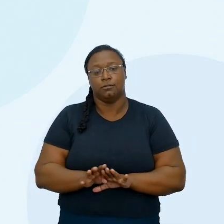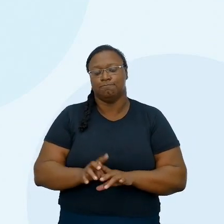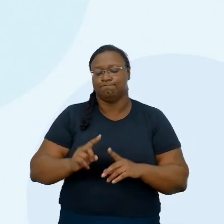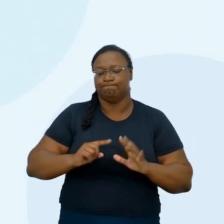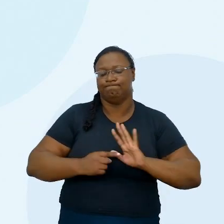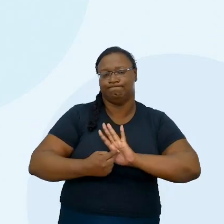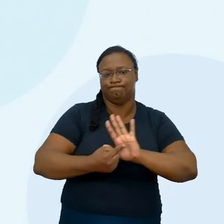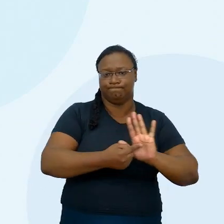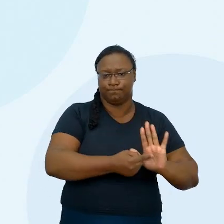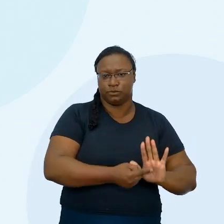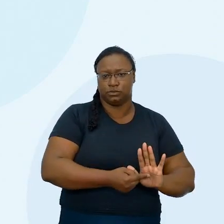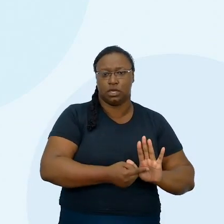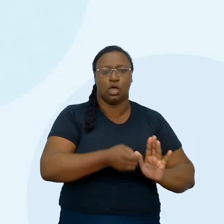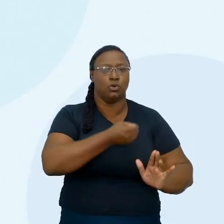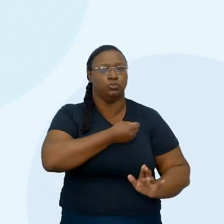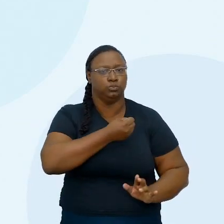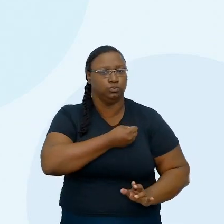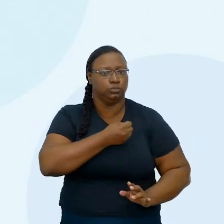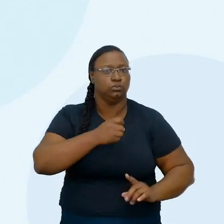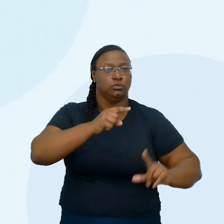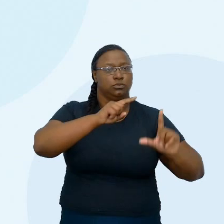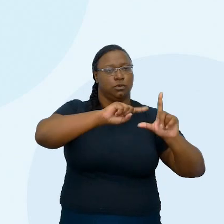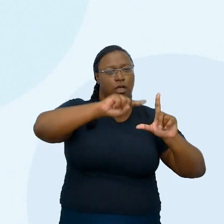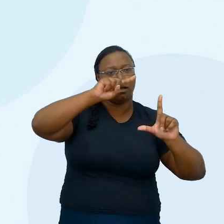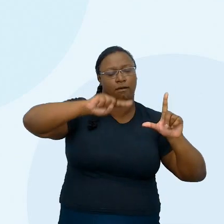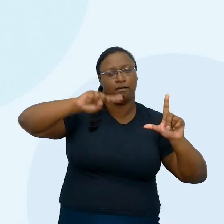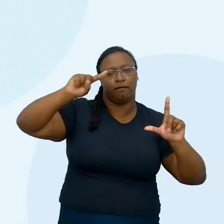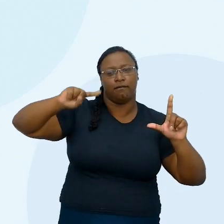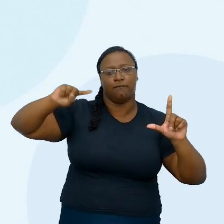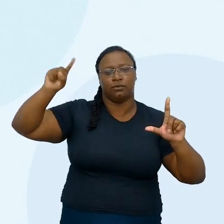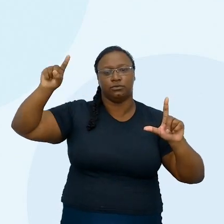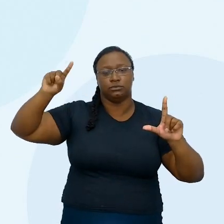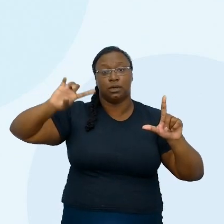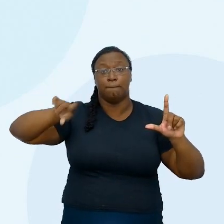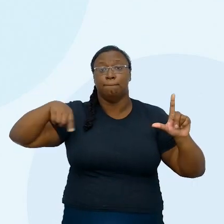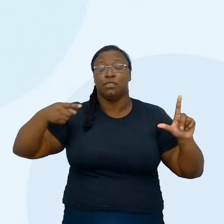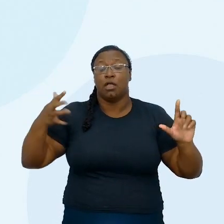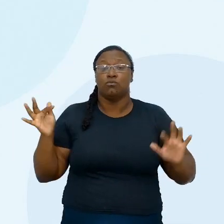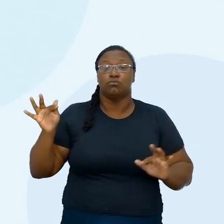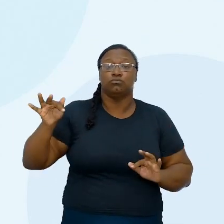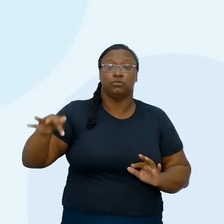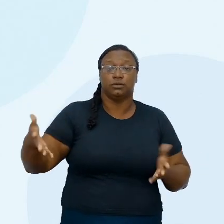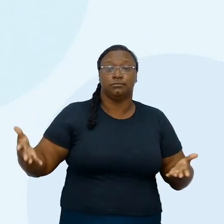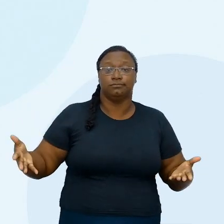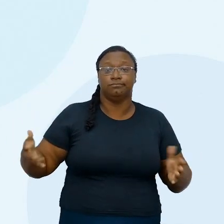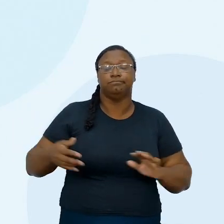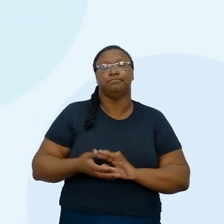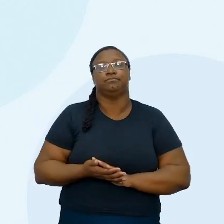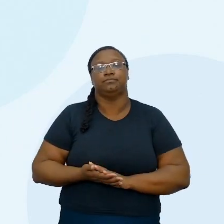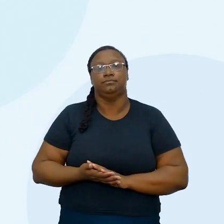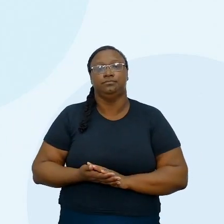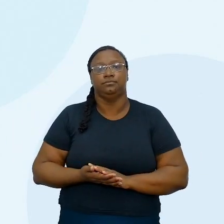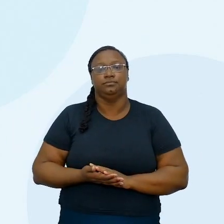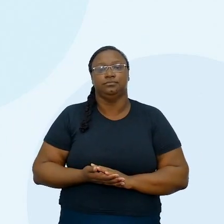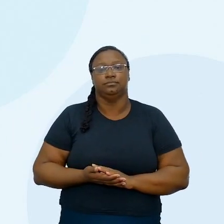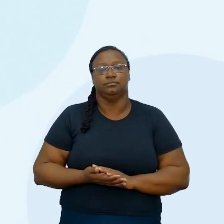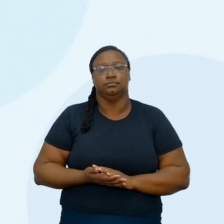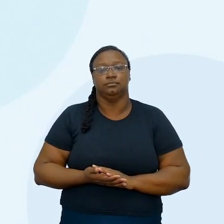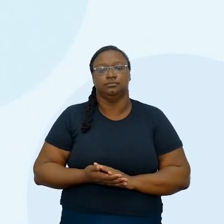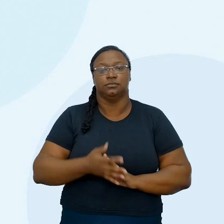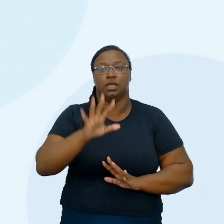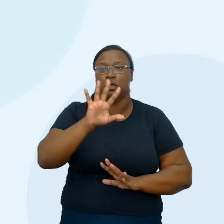apontamentos numéricos aqui, gráficos, mas ao final da proposta, o que o